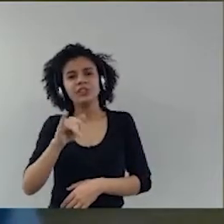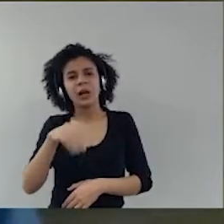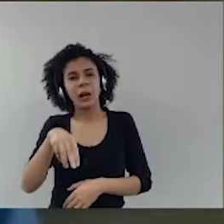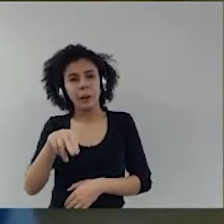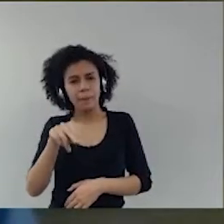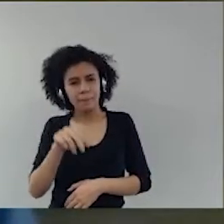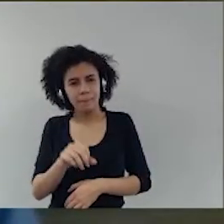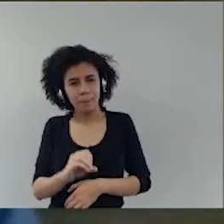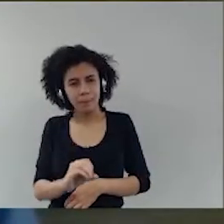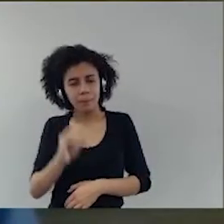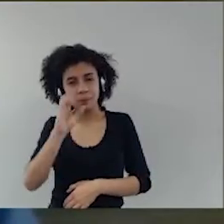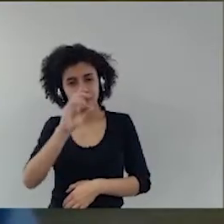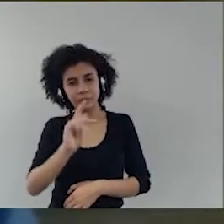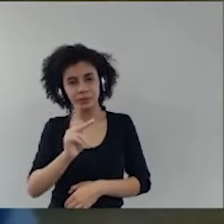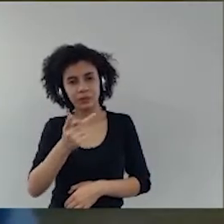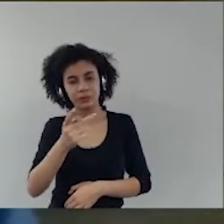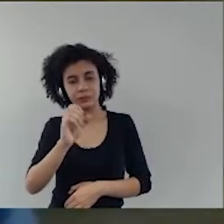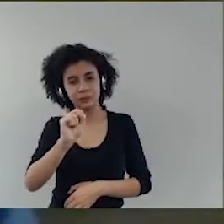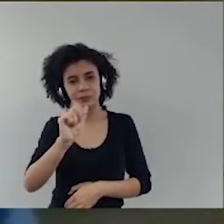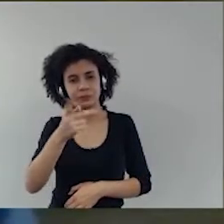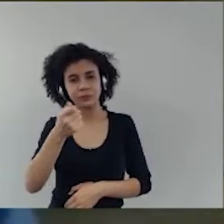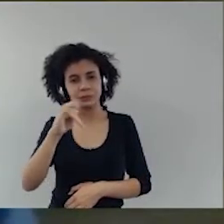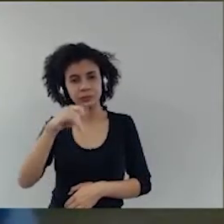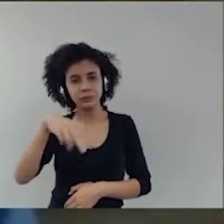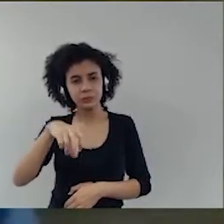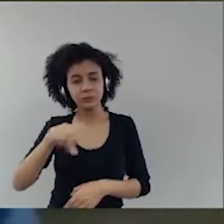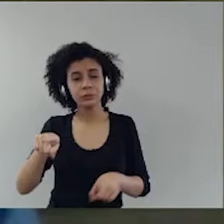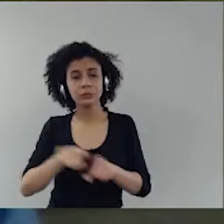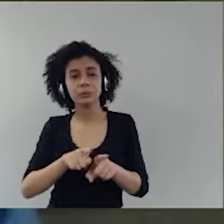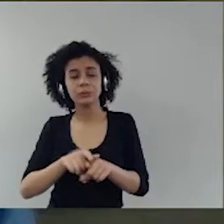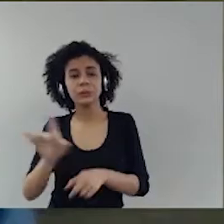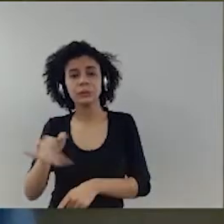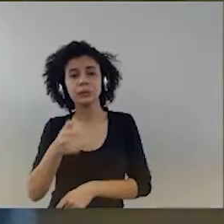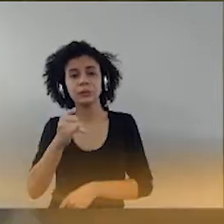nosso professor Jacobi, professor de todos nós,